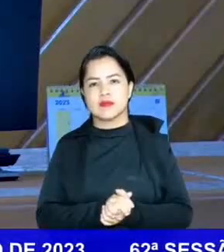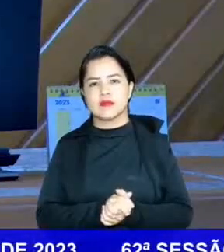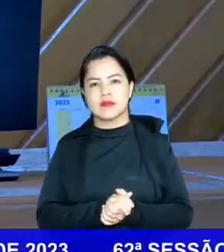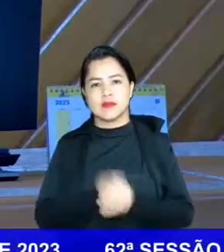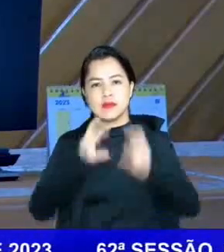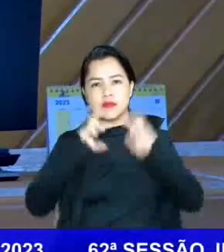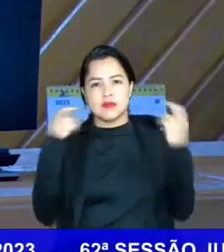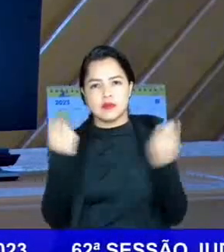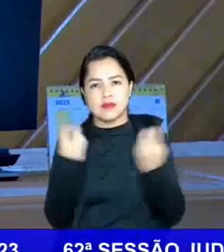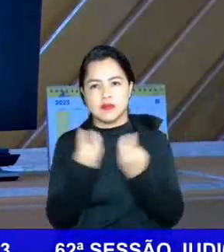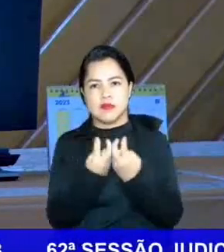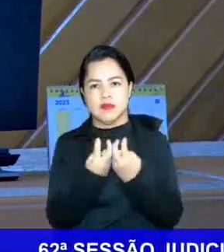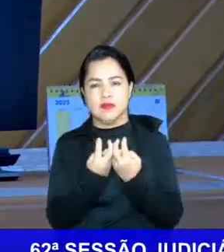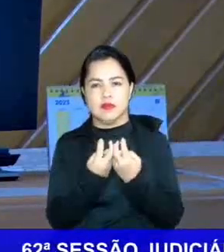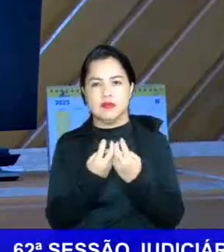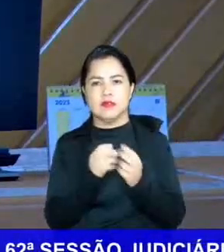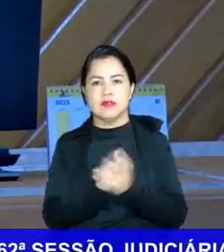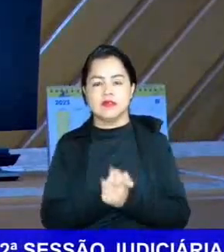Essa Corte considerou que